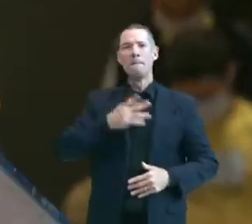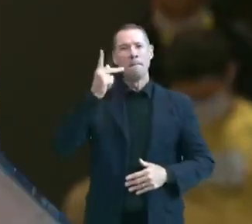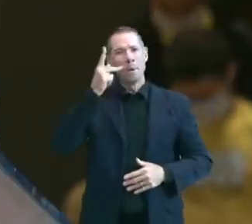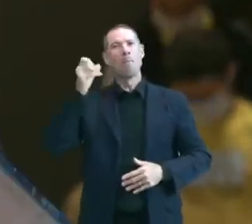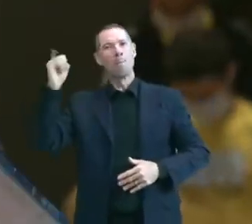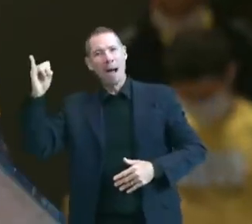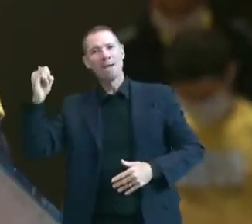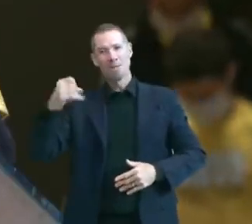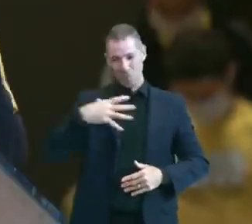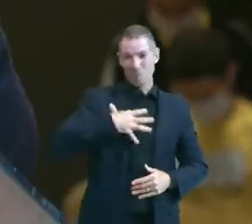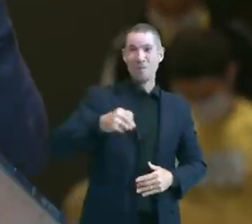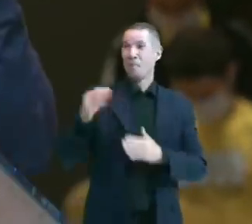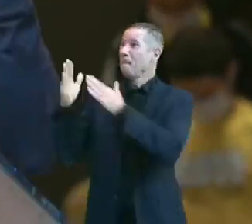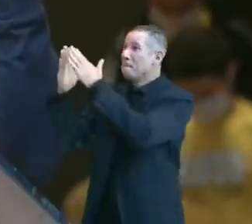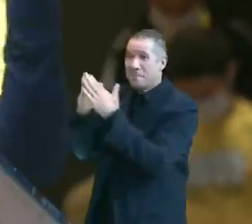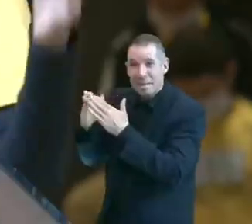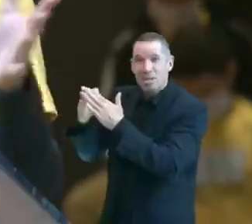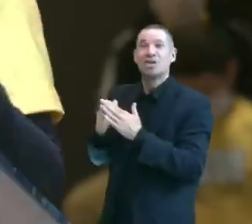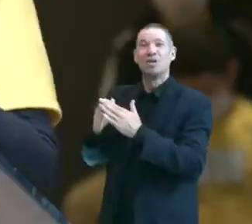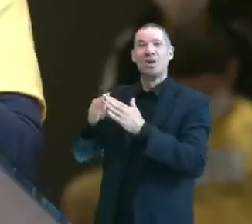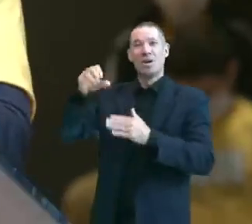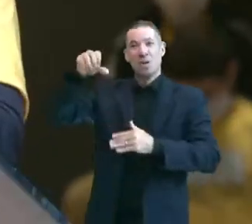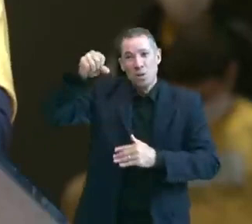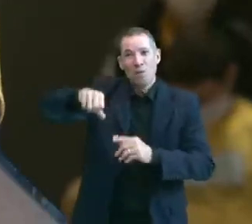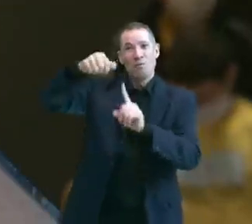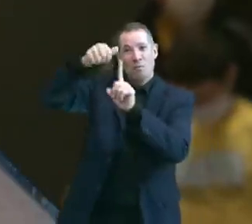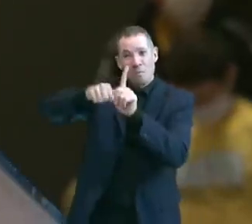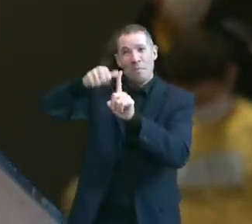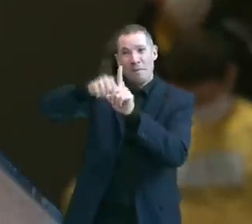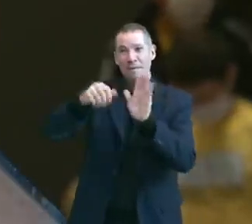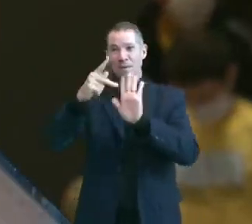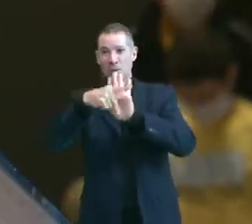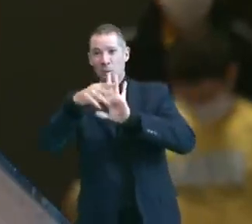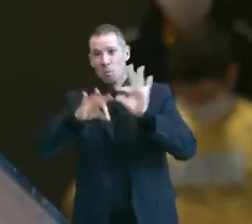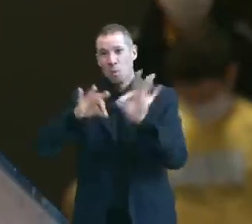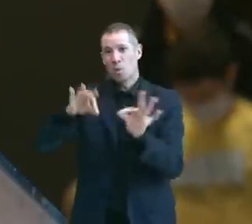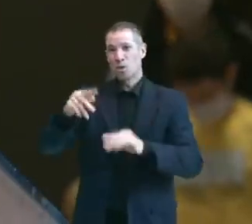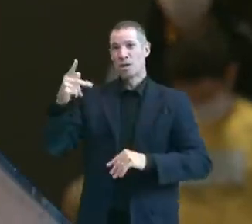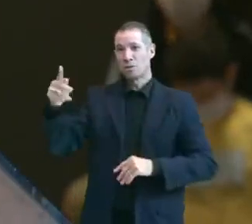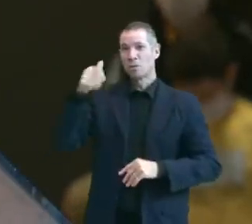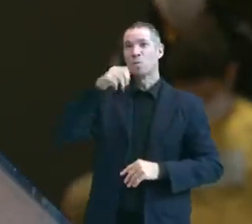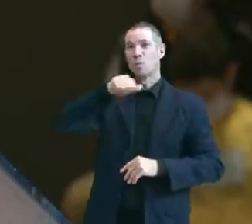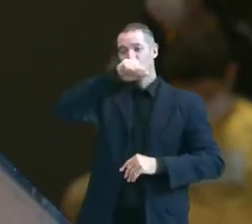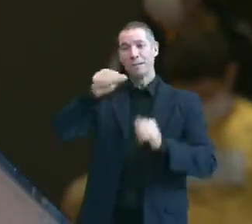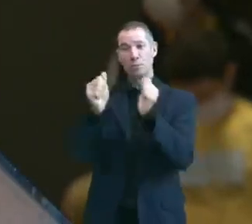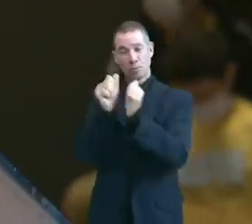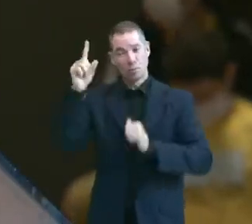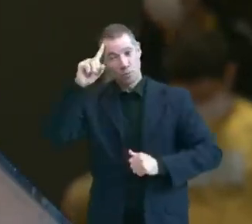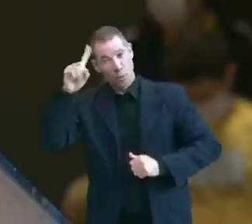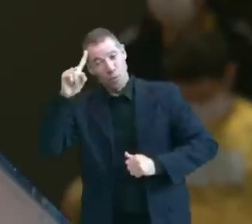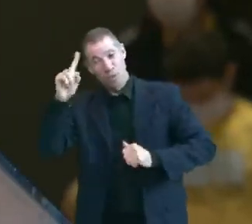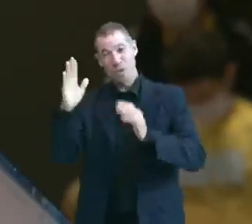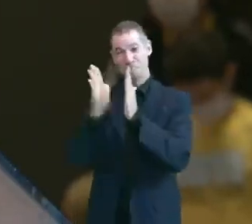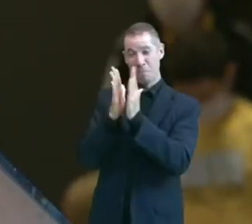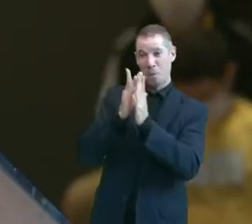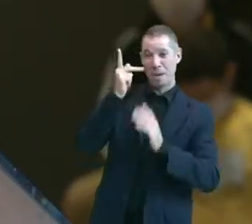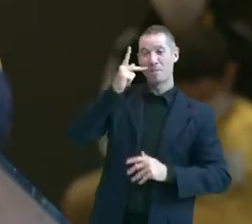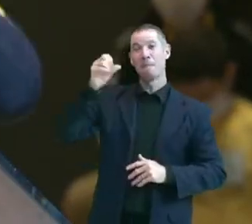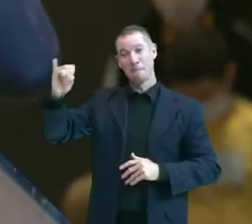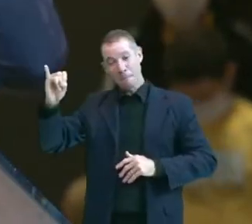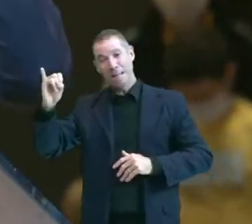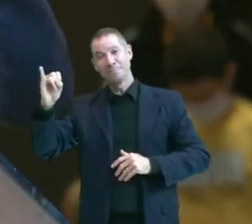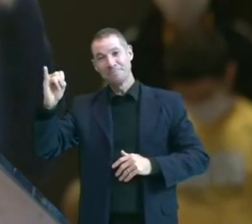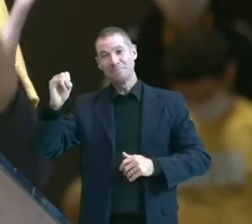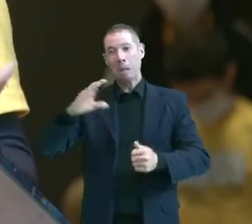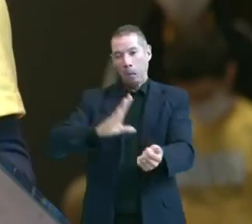Sebastião. E ele ficou uns 9 meses no projeto com a mãe dele. Mas todos os dias ele orava por esse pai.